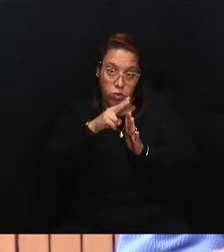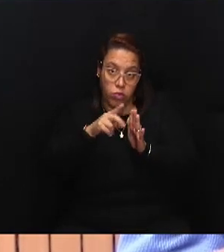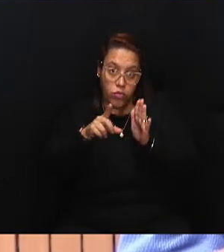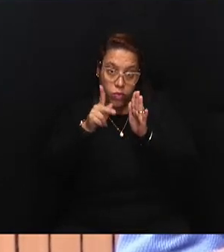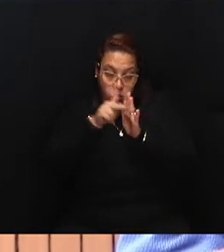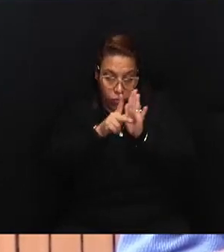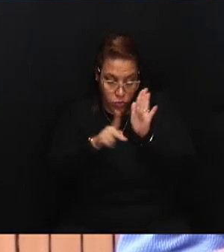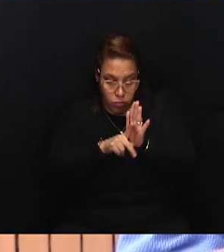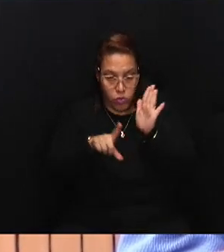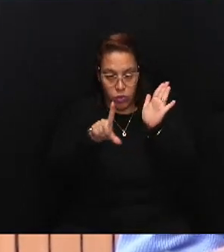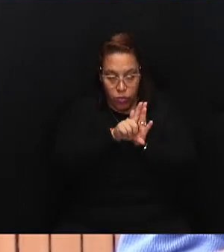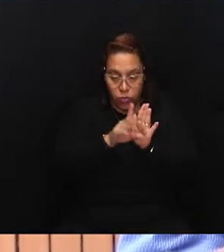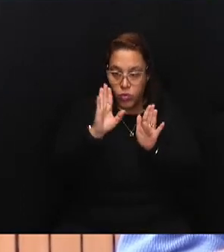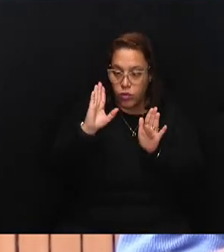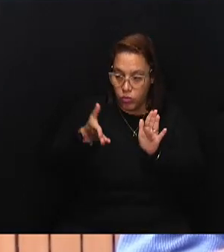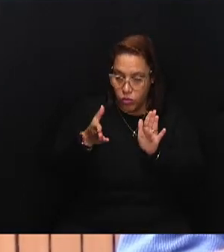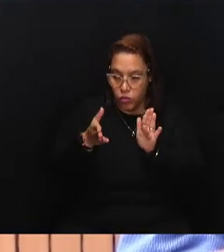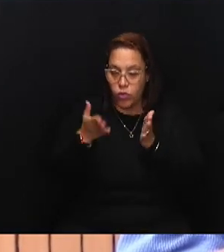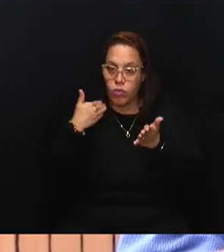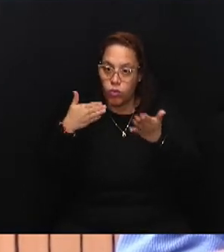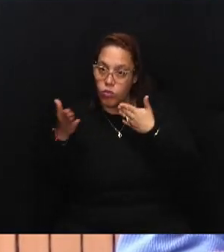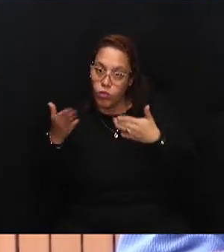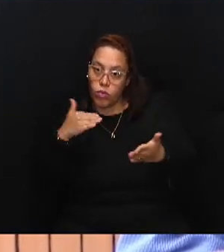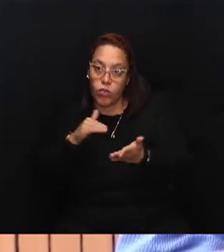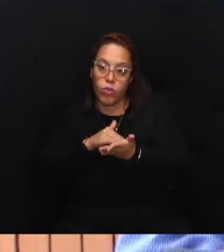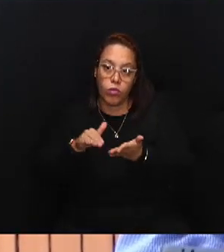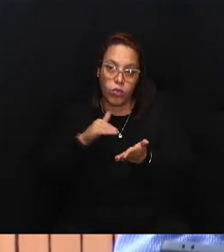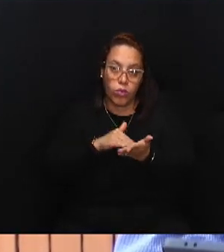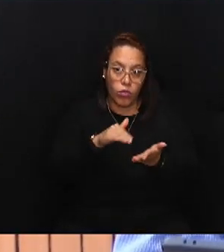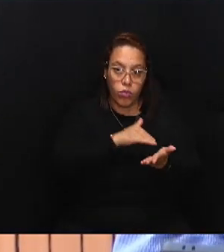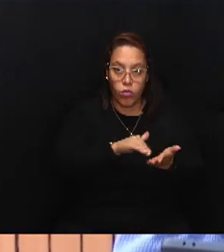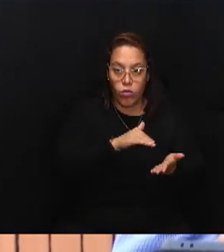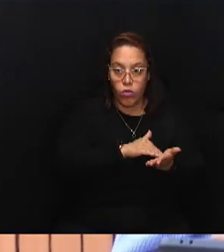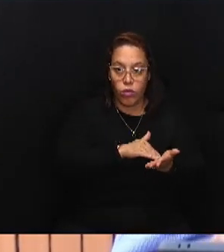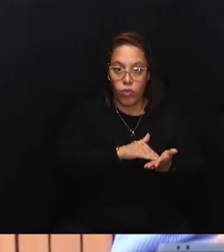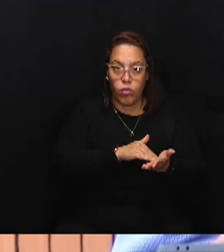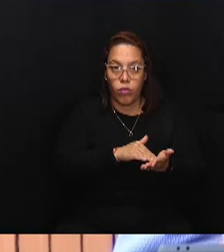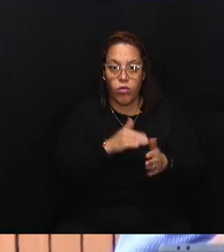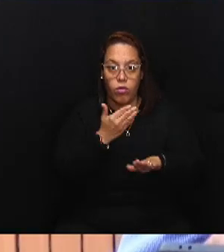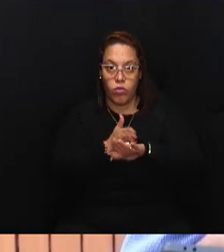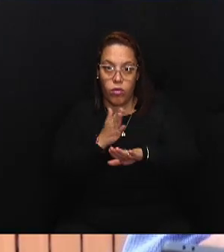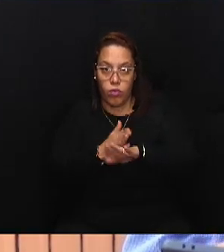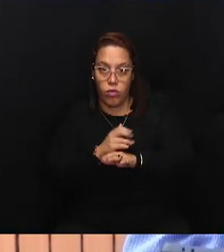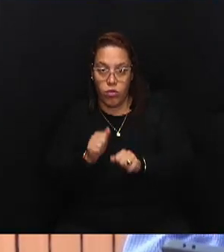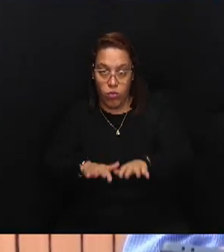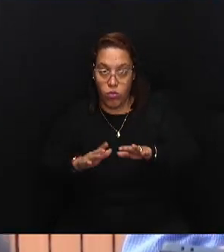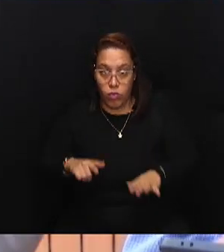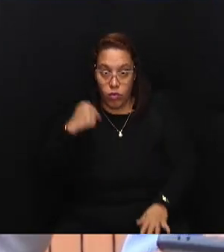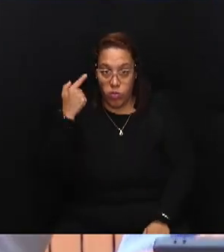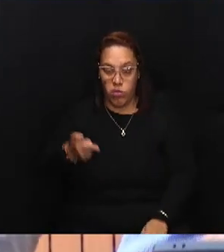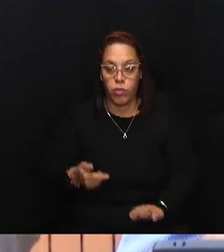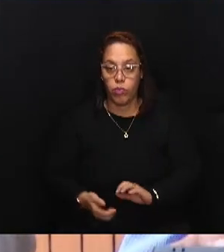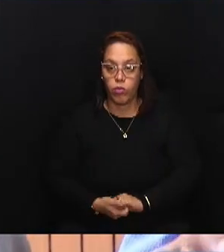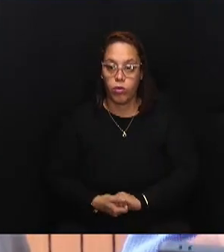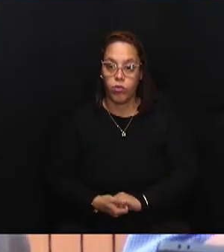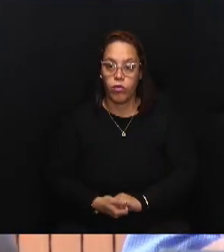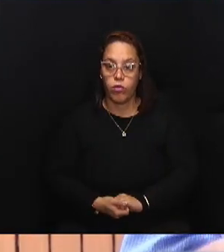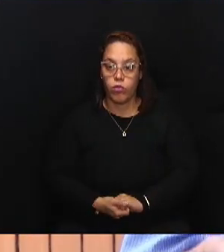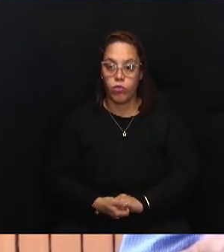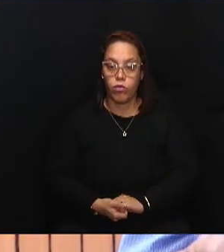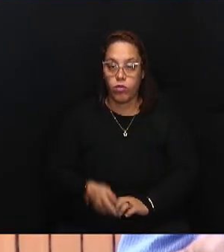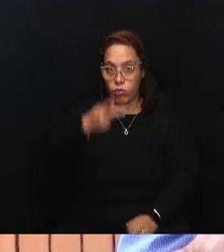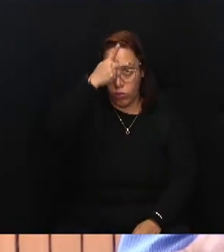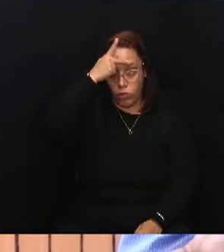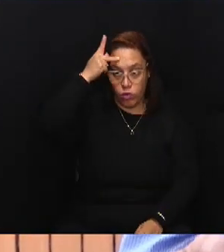lei, está sendo conversado com as secretarias para poder ser colocado em plenário posteriormente. E o idoso,